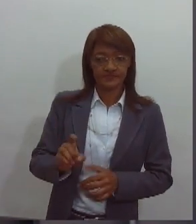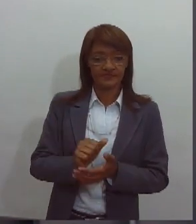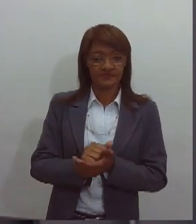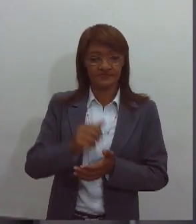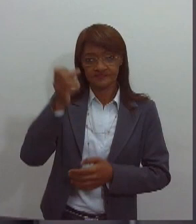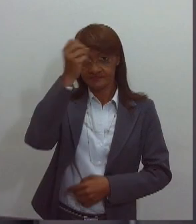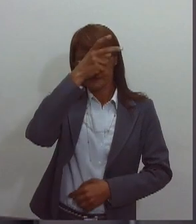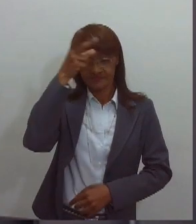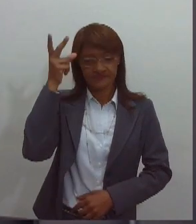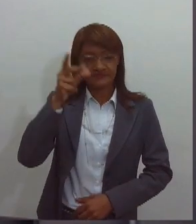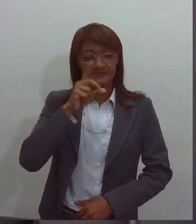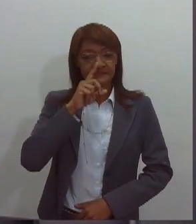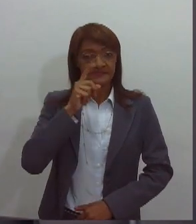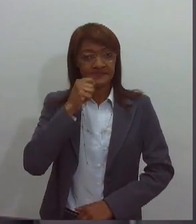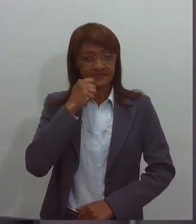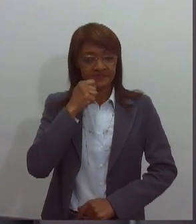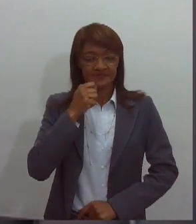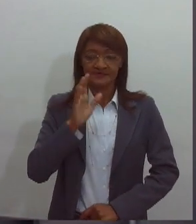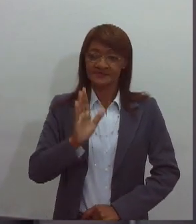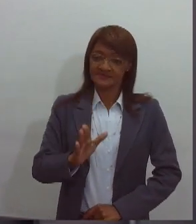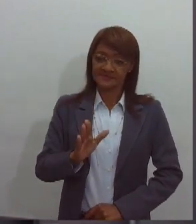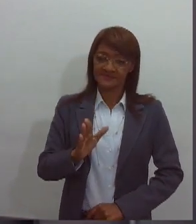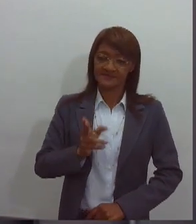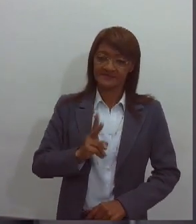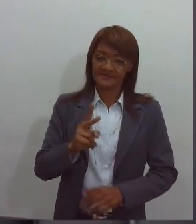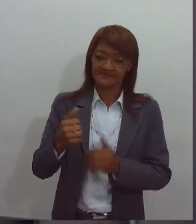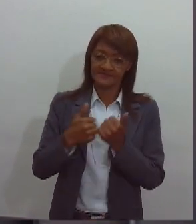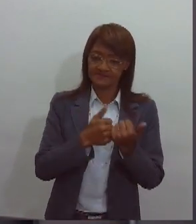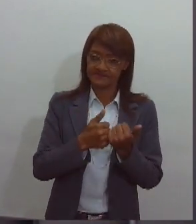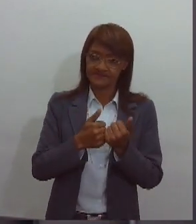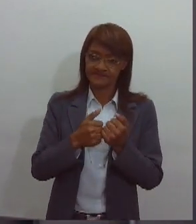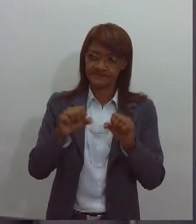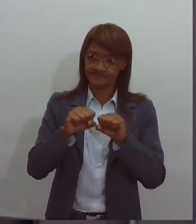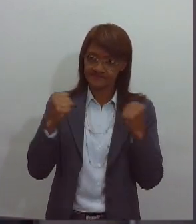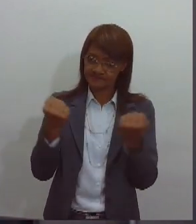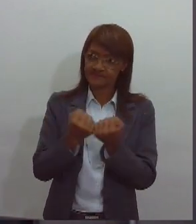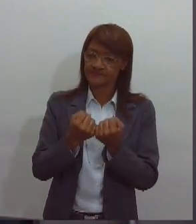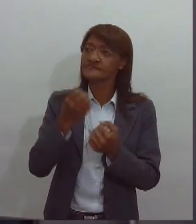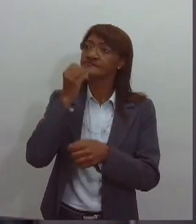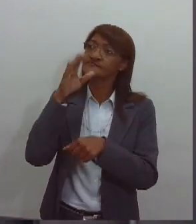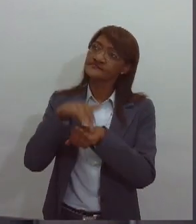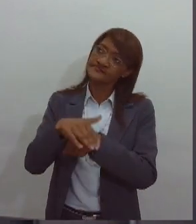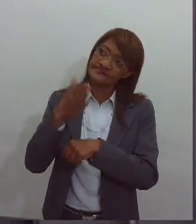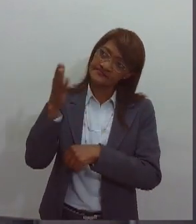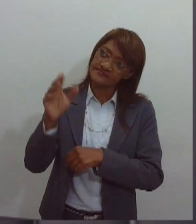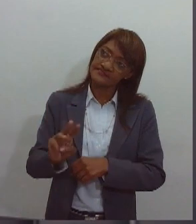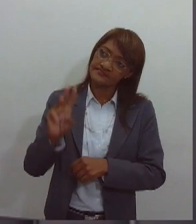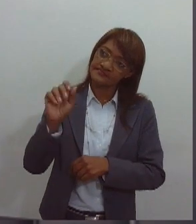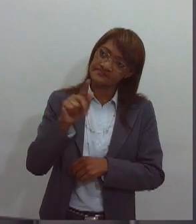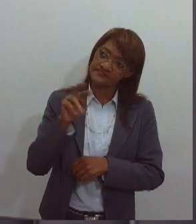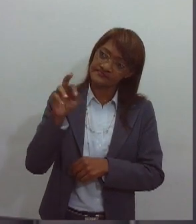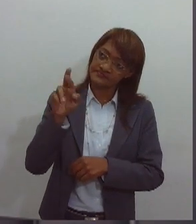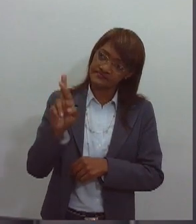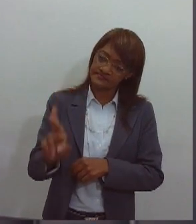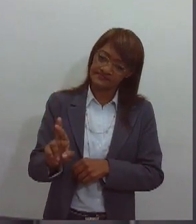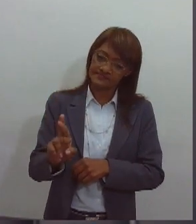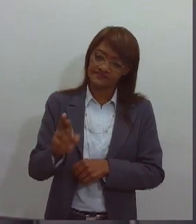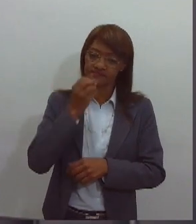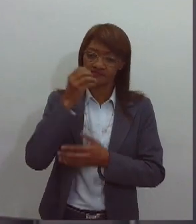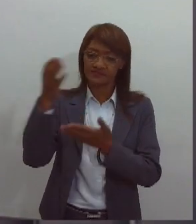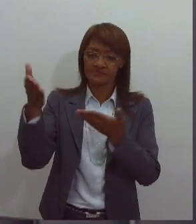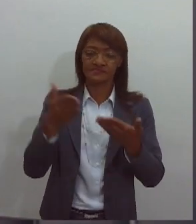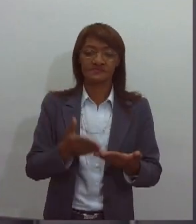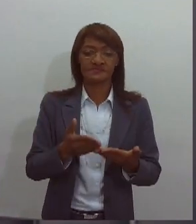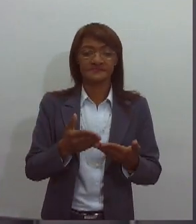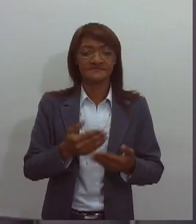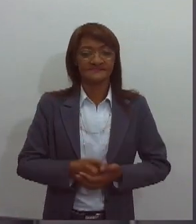Aracaju, parceira do evento. Muito boa noite, Walter. Seja bem-vindo ao Jornal da Alesi.